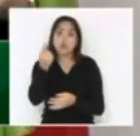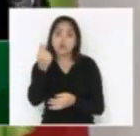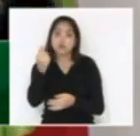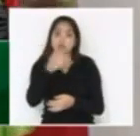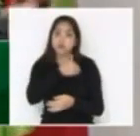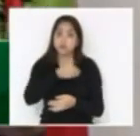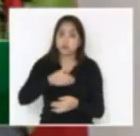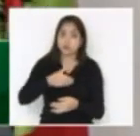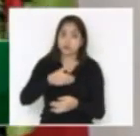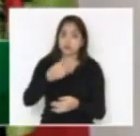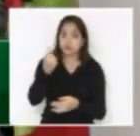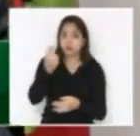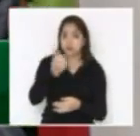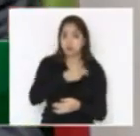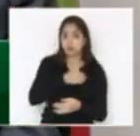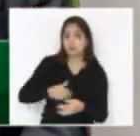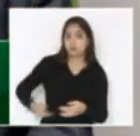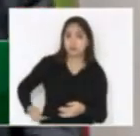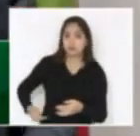em benefício das pessoas.